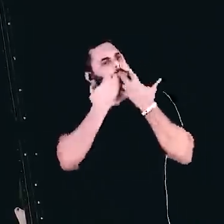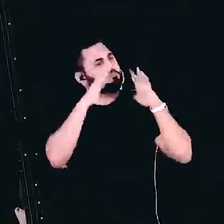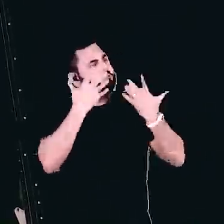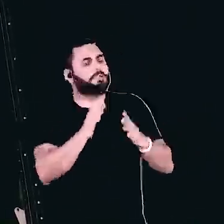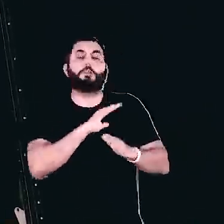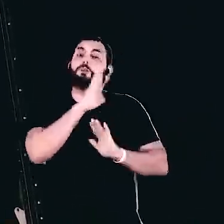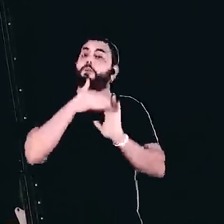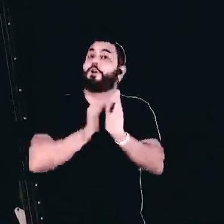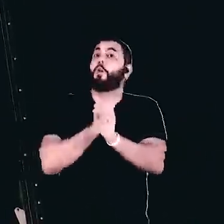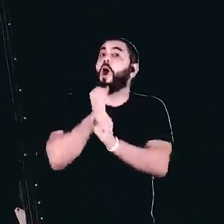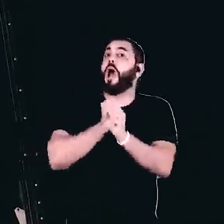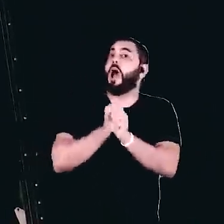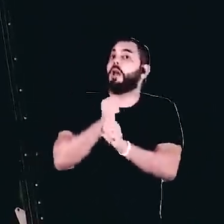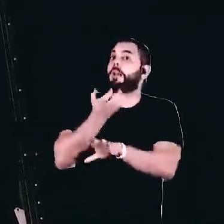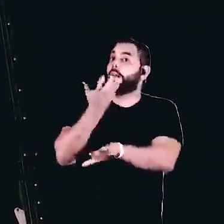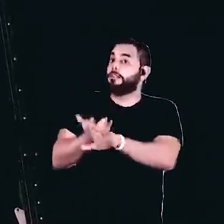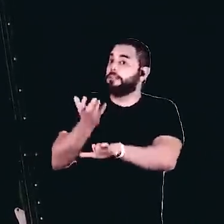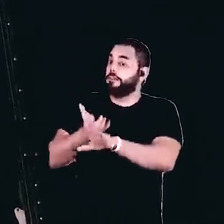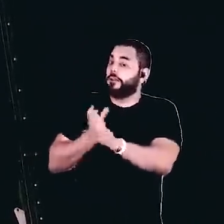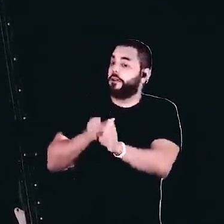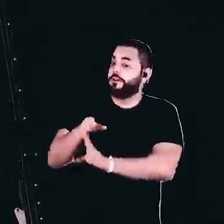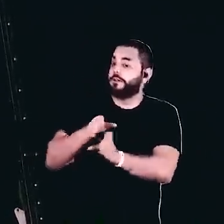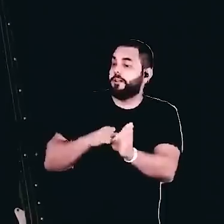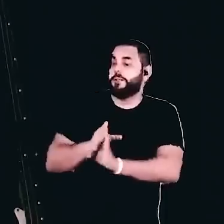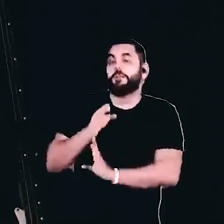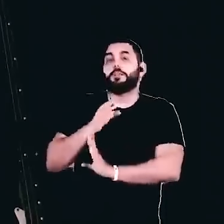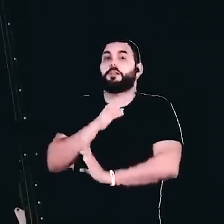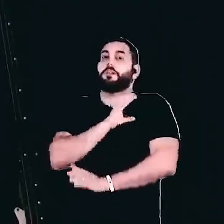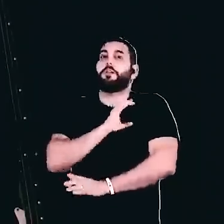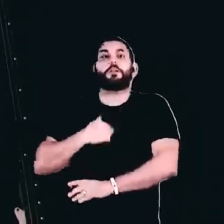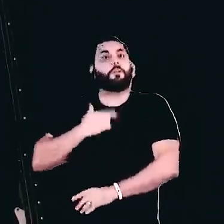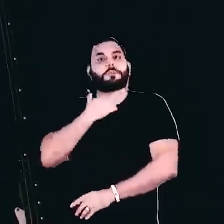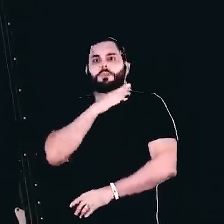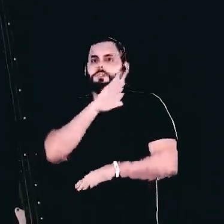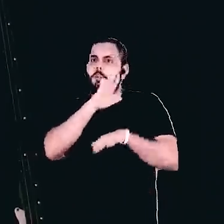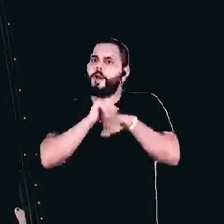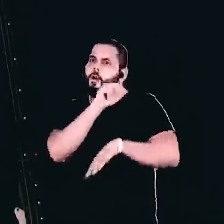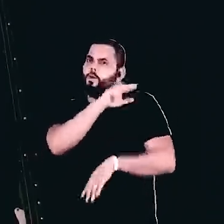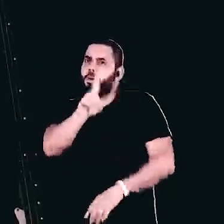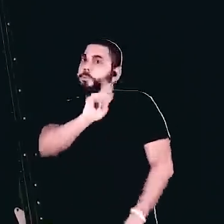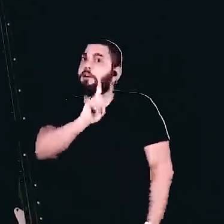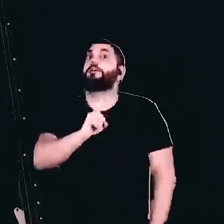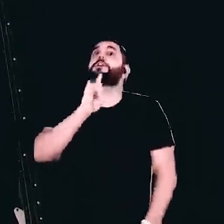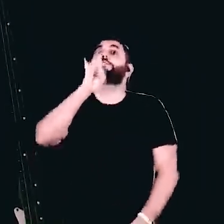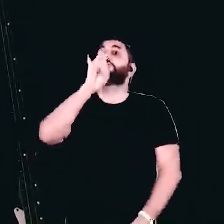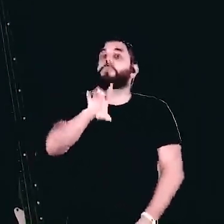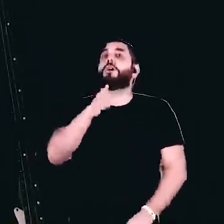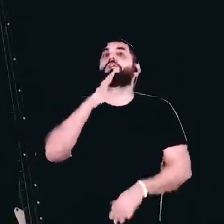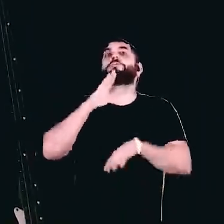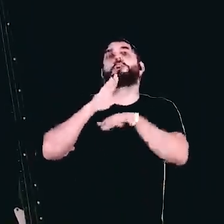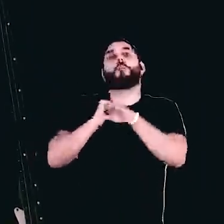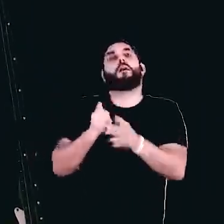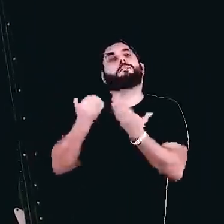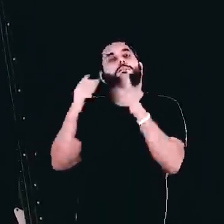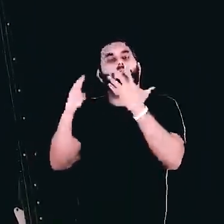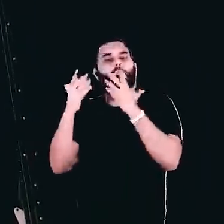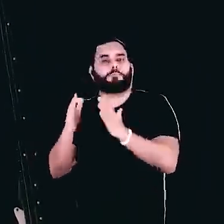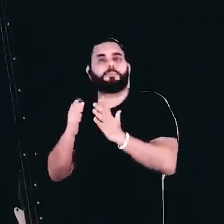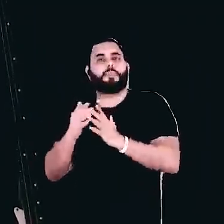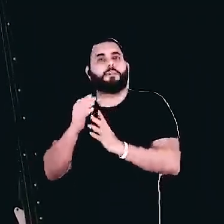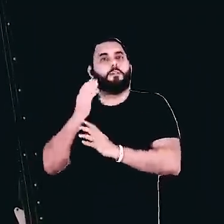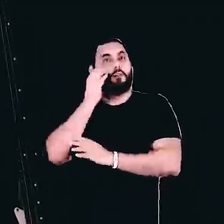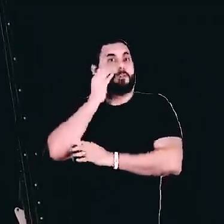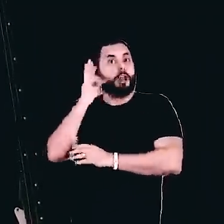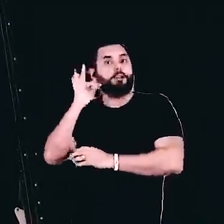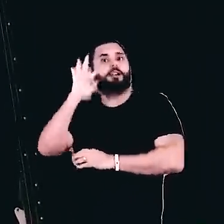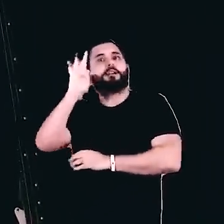letivo, na disciplina de aconselhamento cristão, ninguém podia chamar uns pelos outros pelo nome, só podia chamar pelo pela